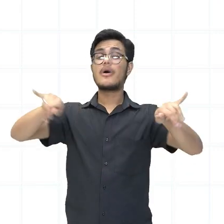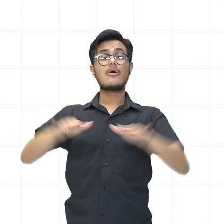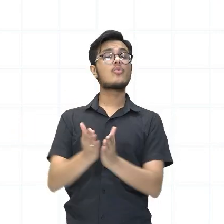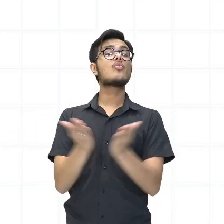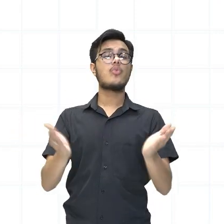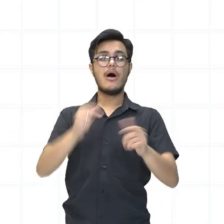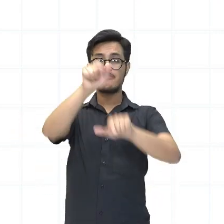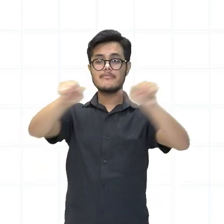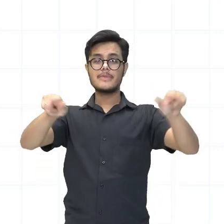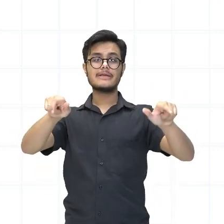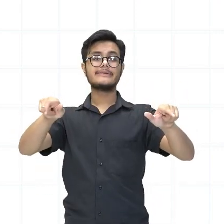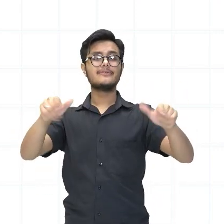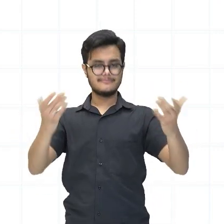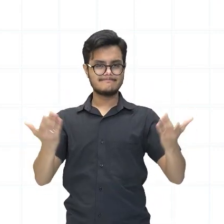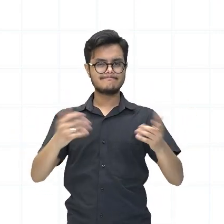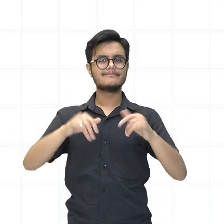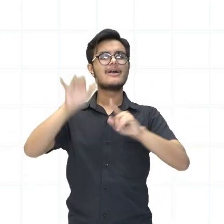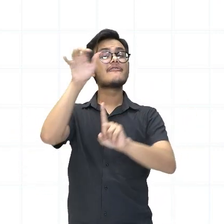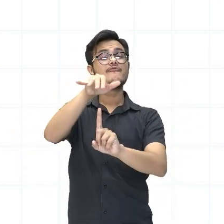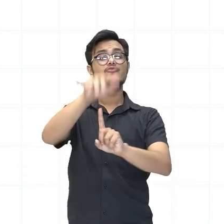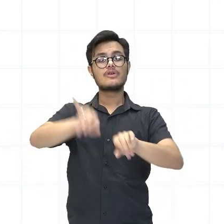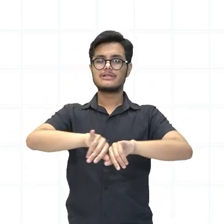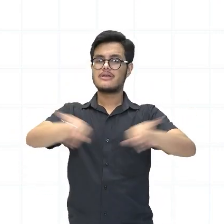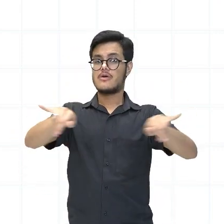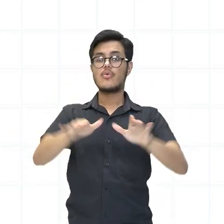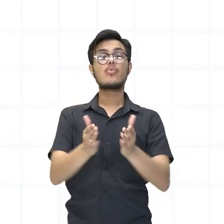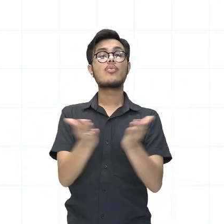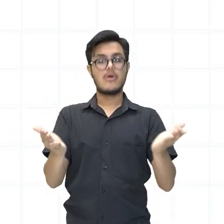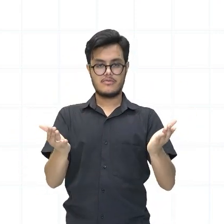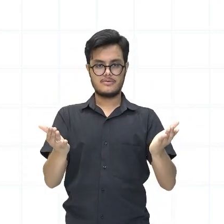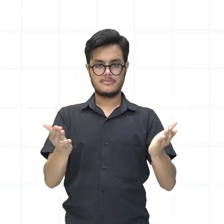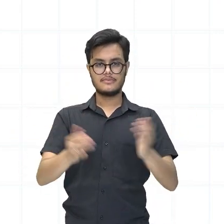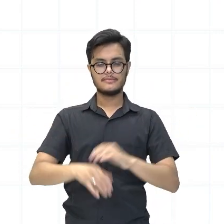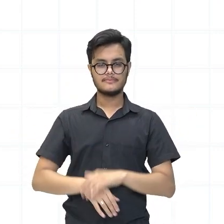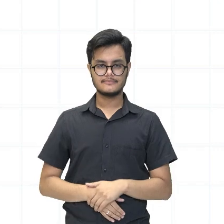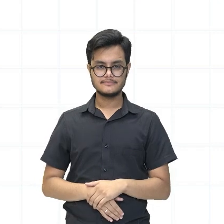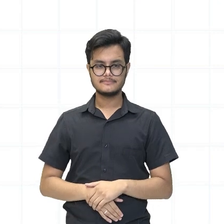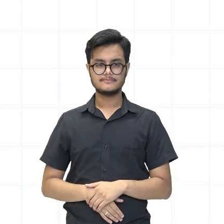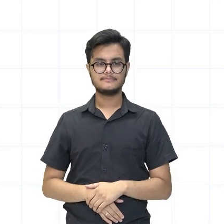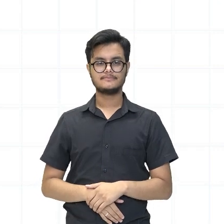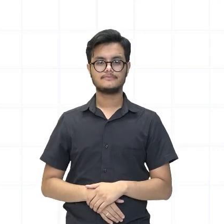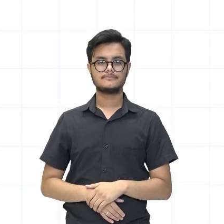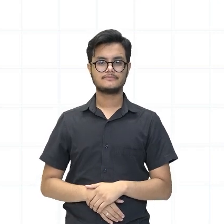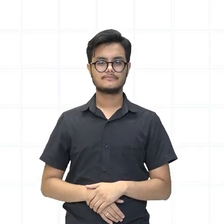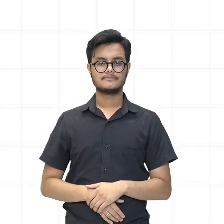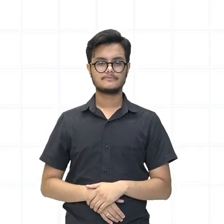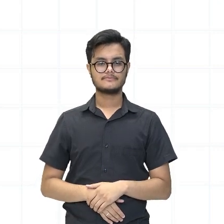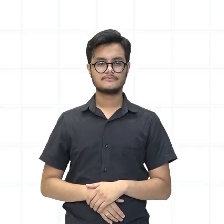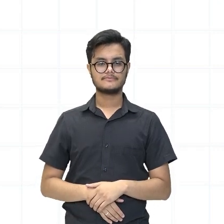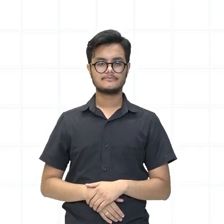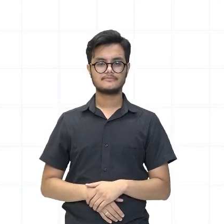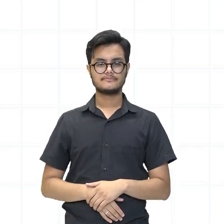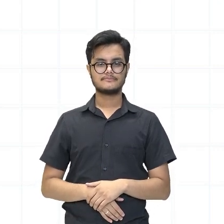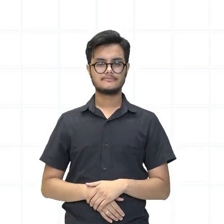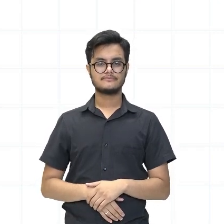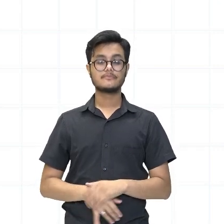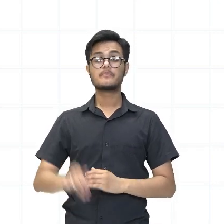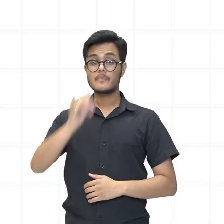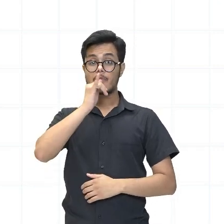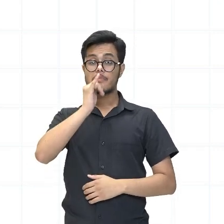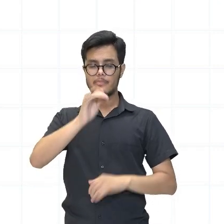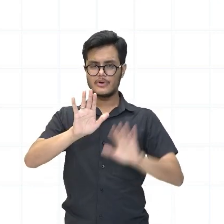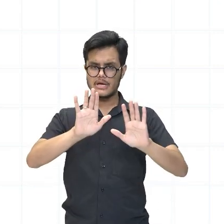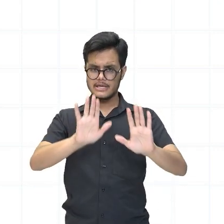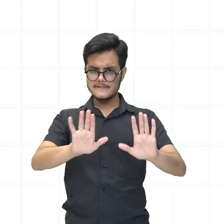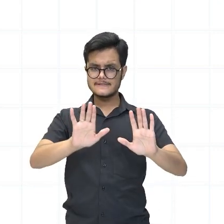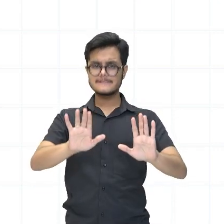público preferencial dessa reportagem? Perceba que a reportagem foi publicada em um site